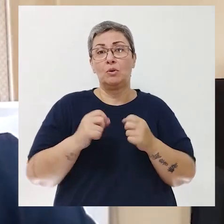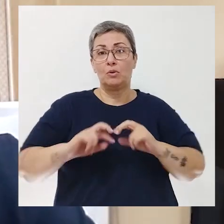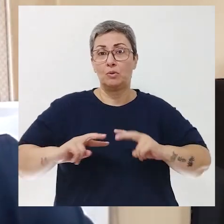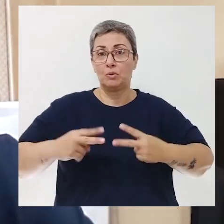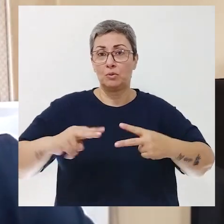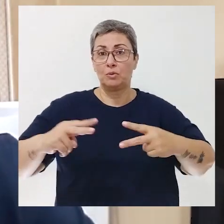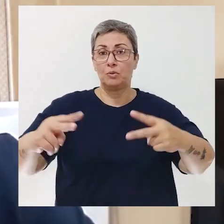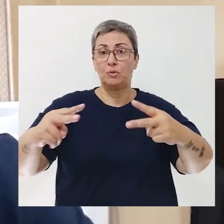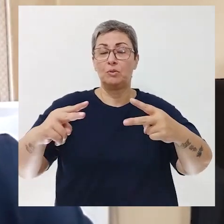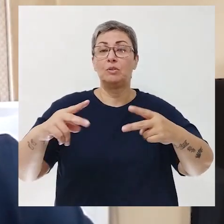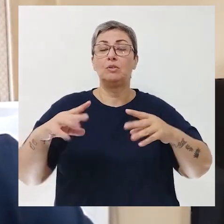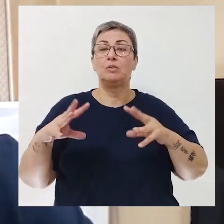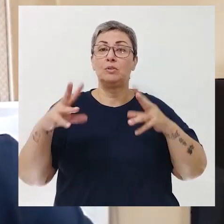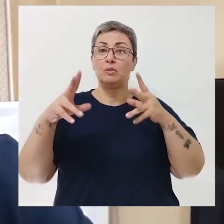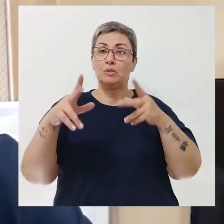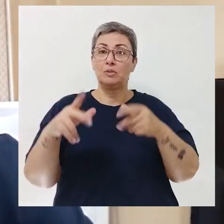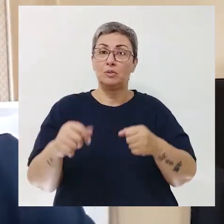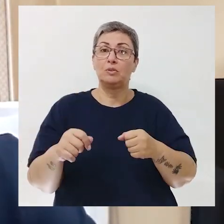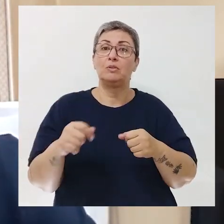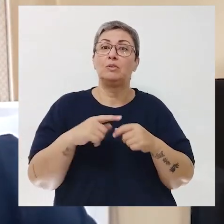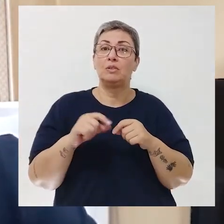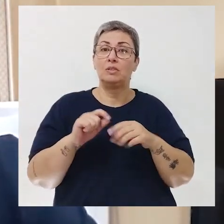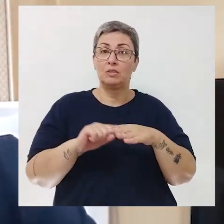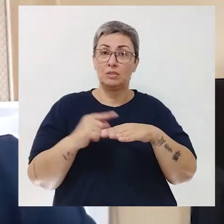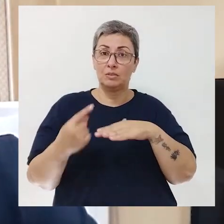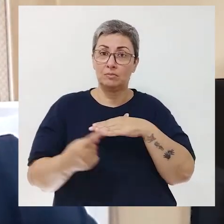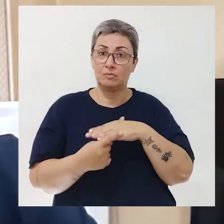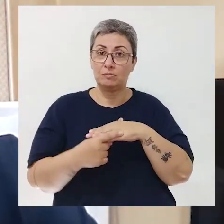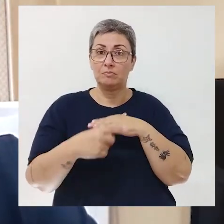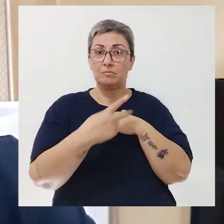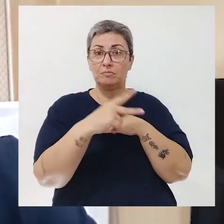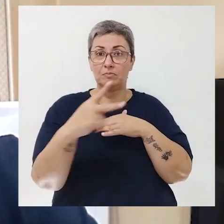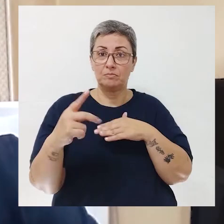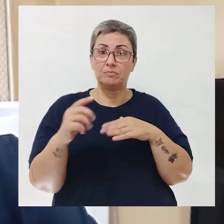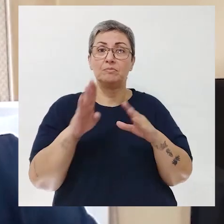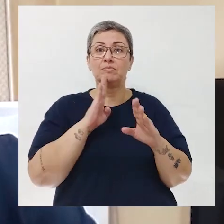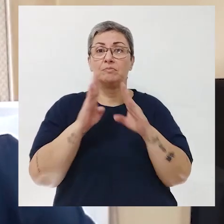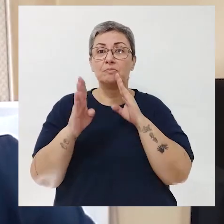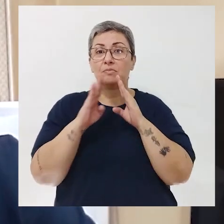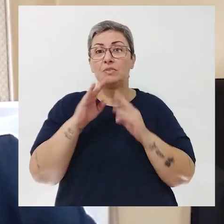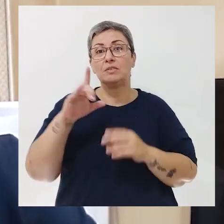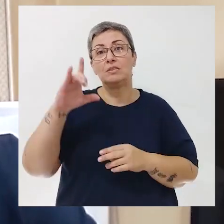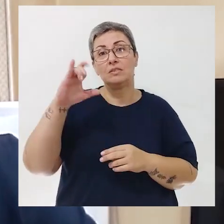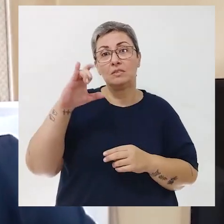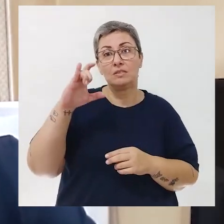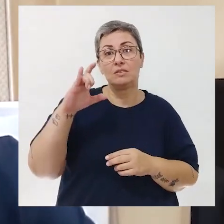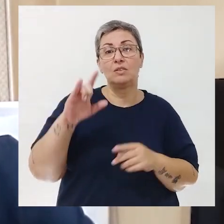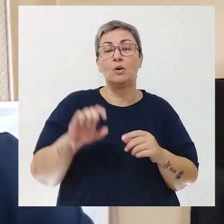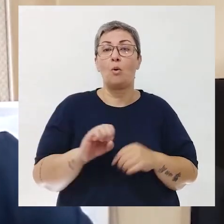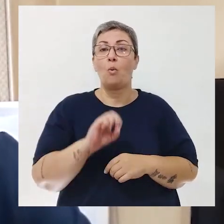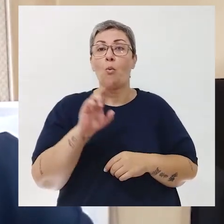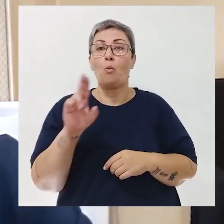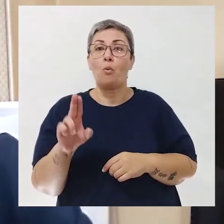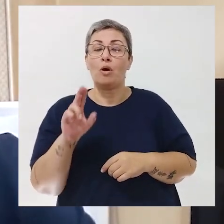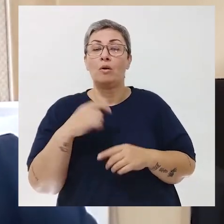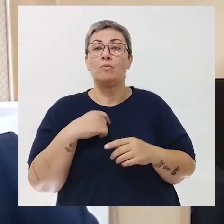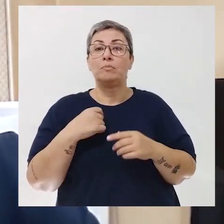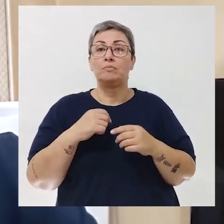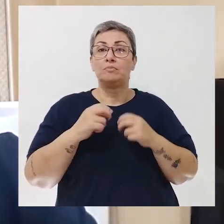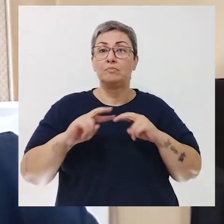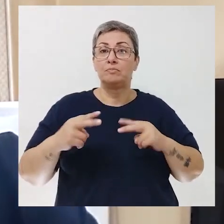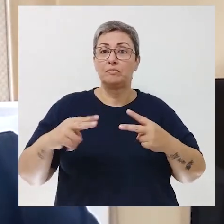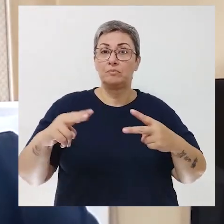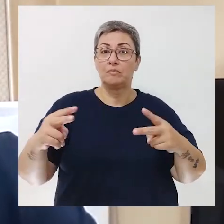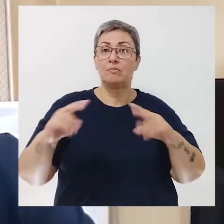Compartilha tudo isso na sua rede social, no Facebook, no Instagram, ou